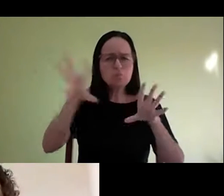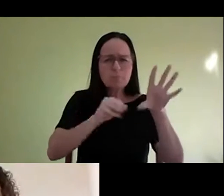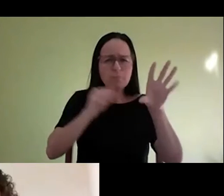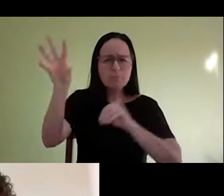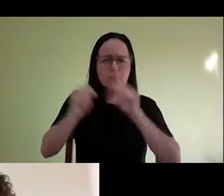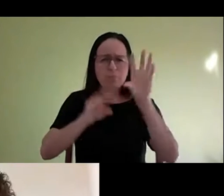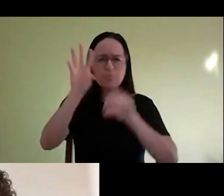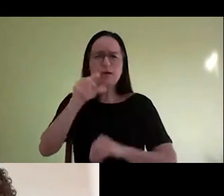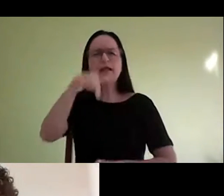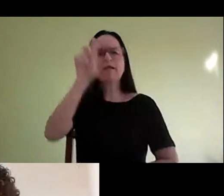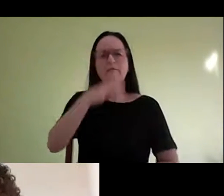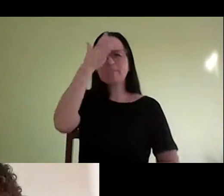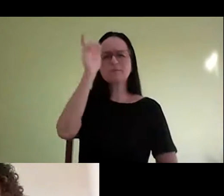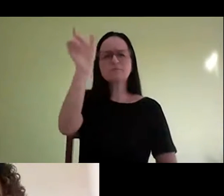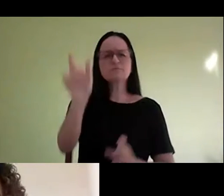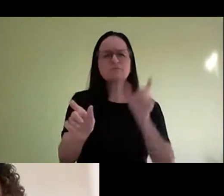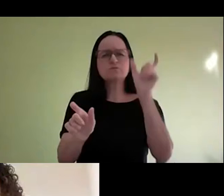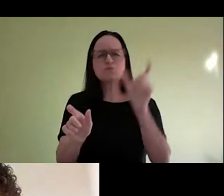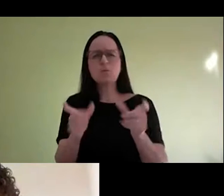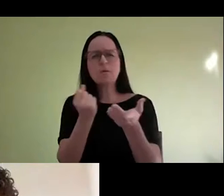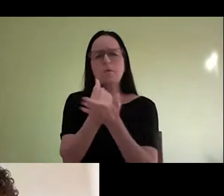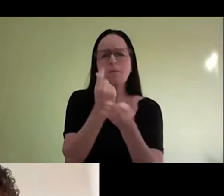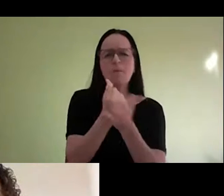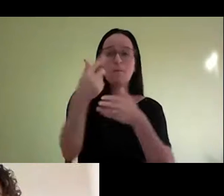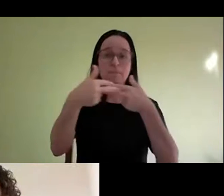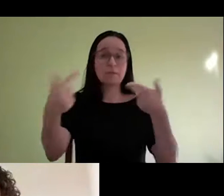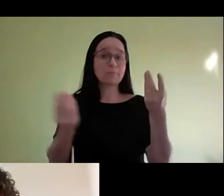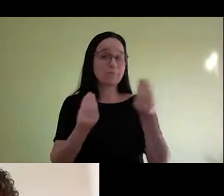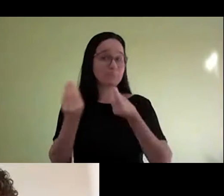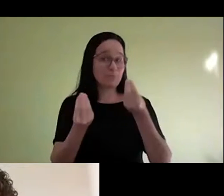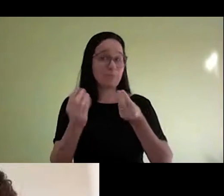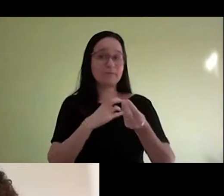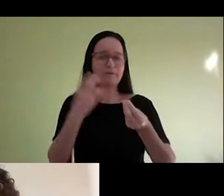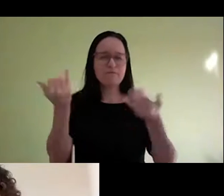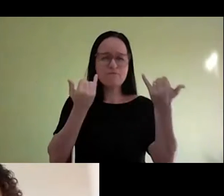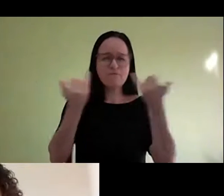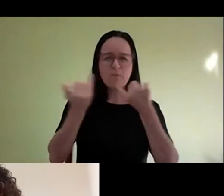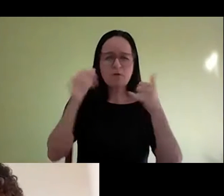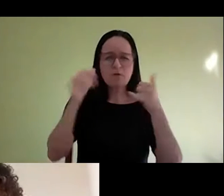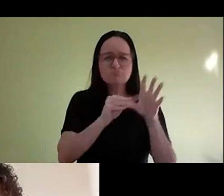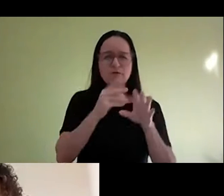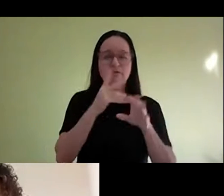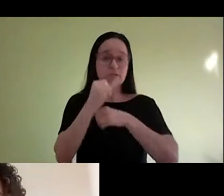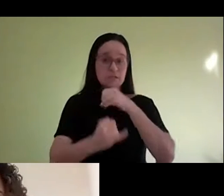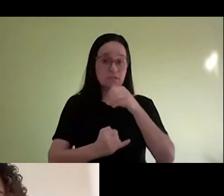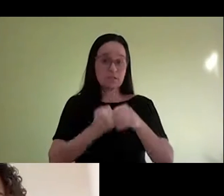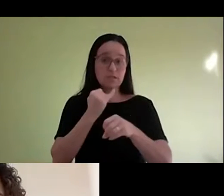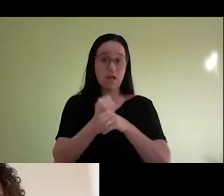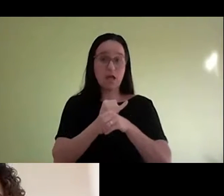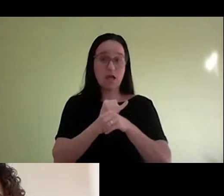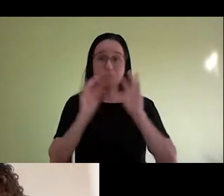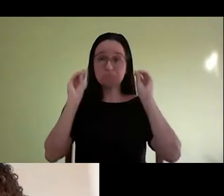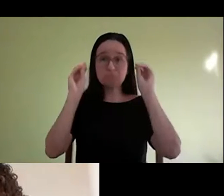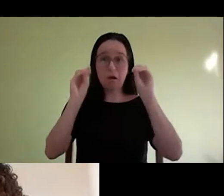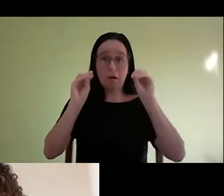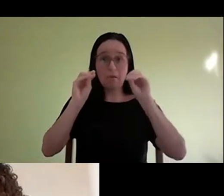quem nós somos, principalmente como consumidores, né? Então, são informações que, na internet, você tem uma profusão de dados e